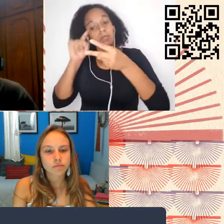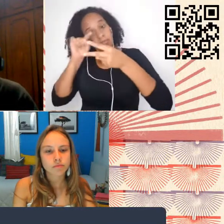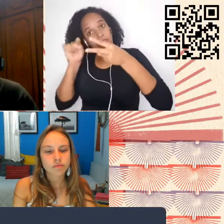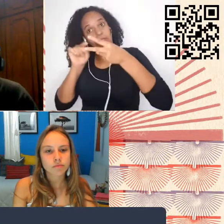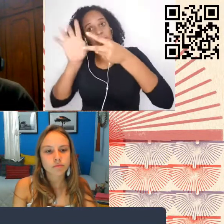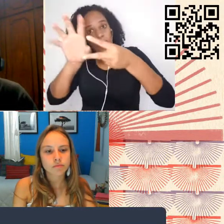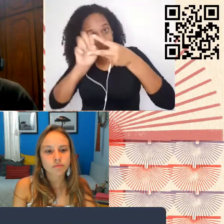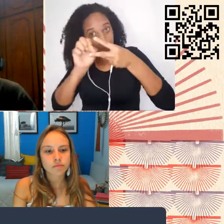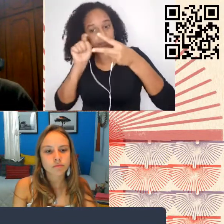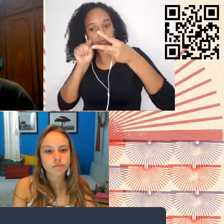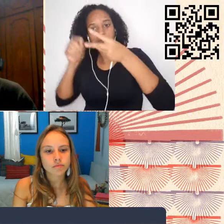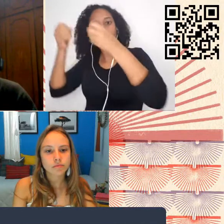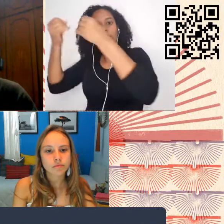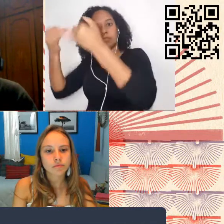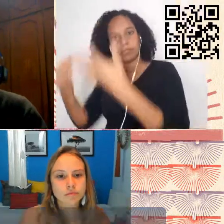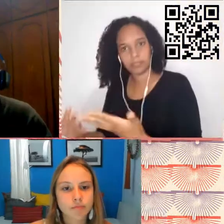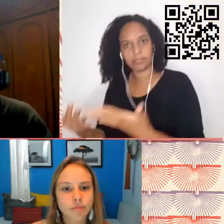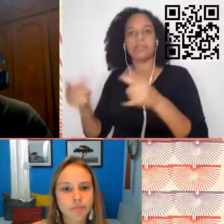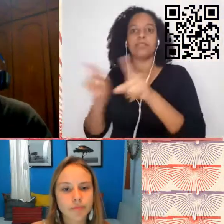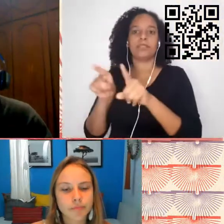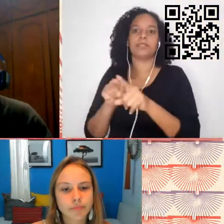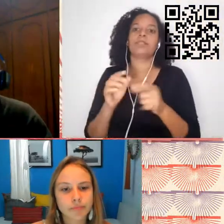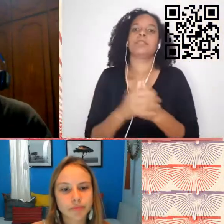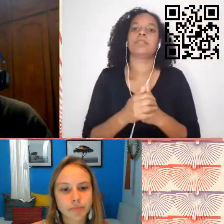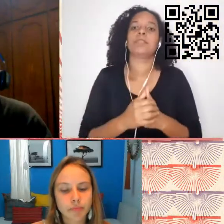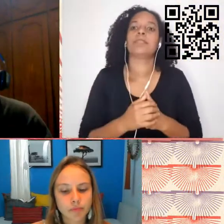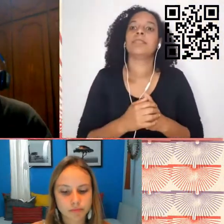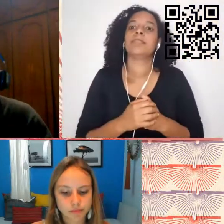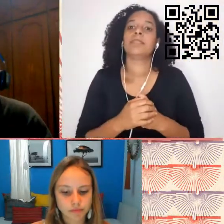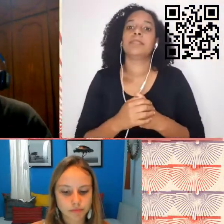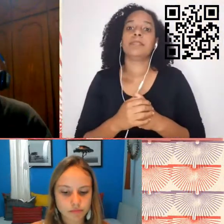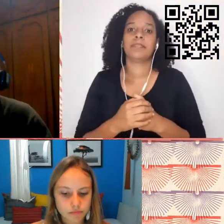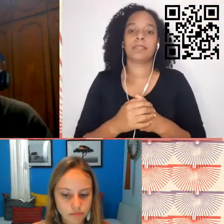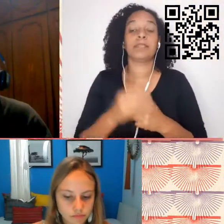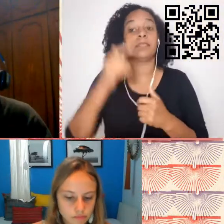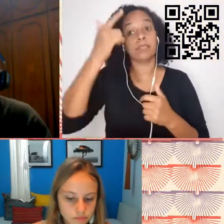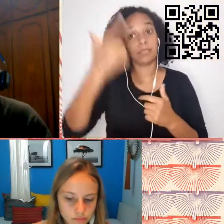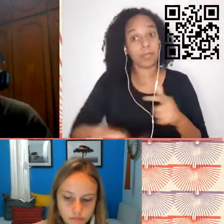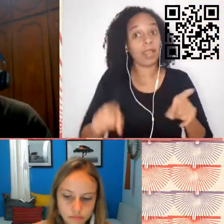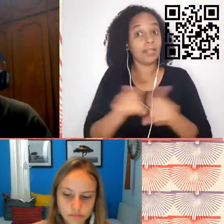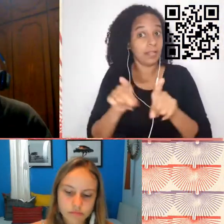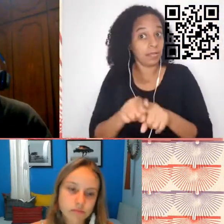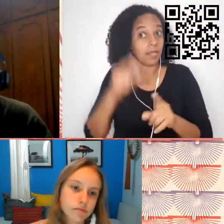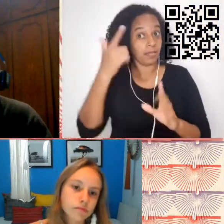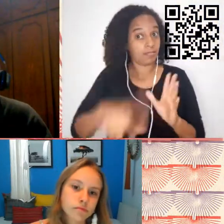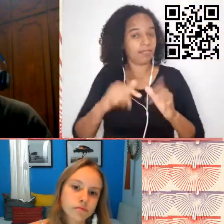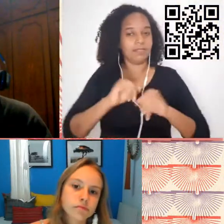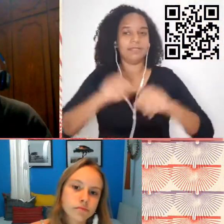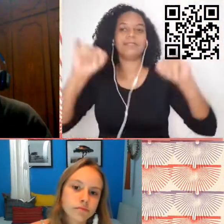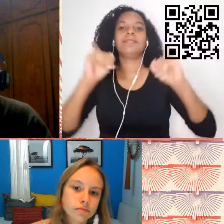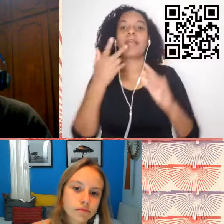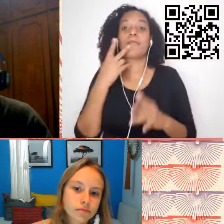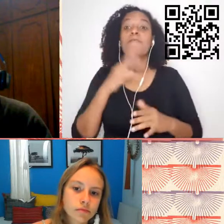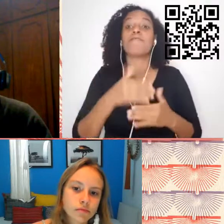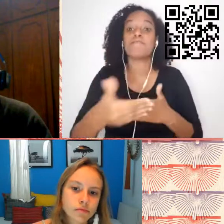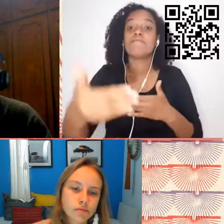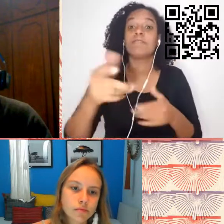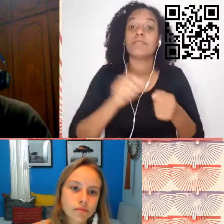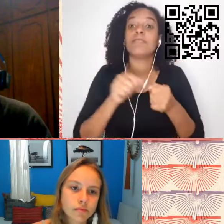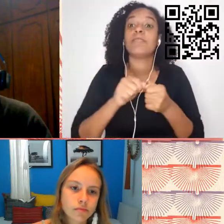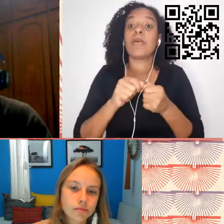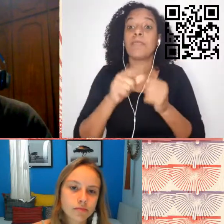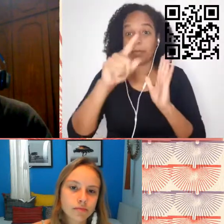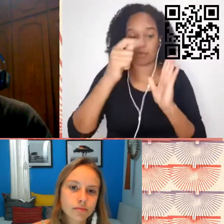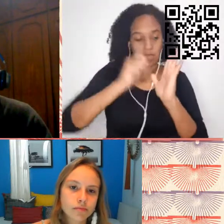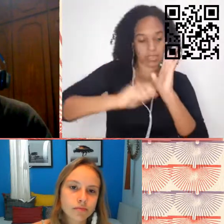colocar o link depois aqui do Instituto. E também a gente vai fazer para os